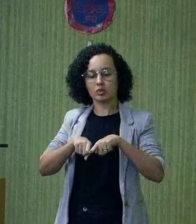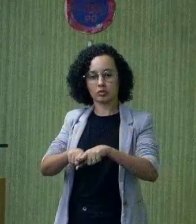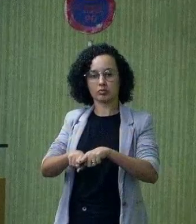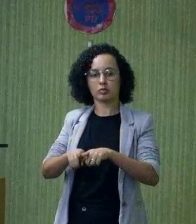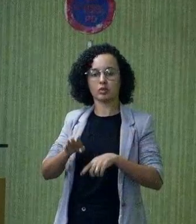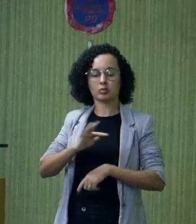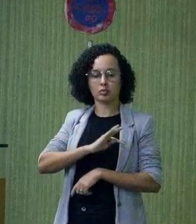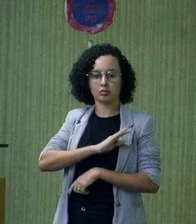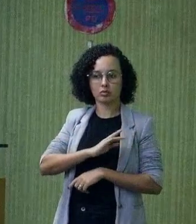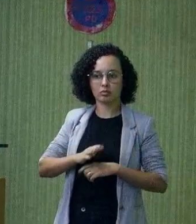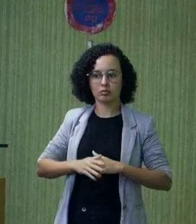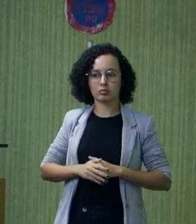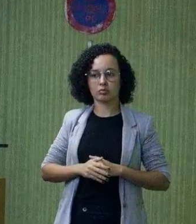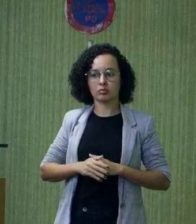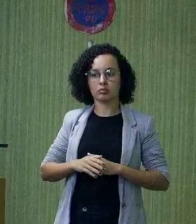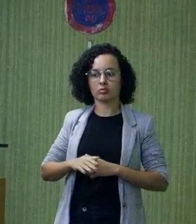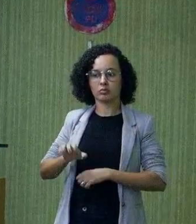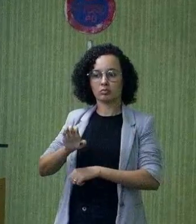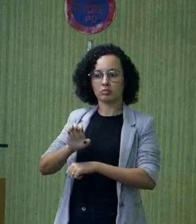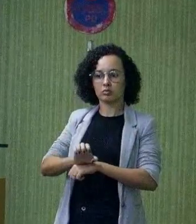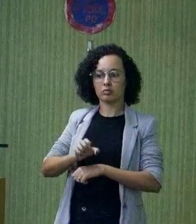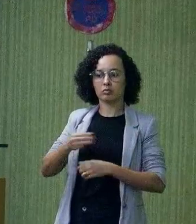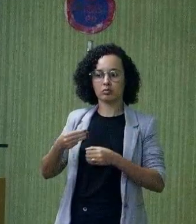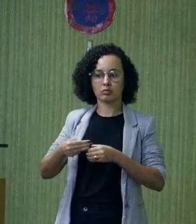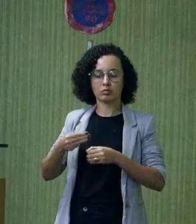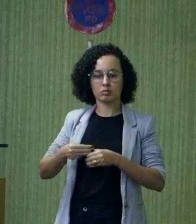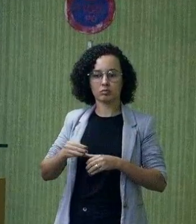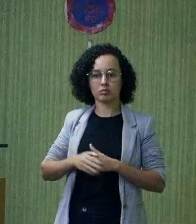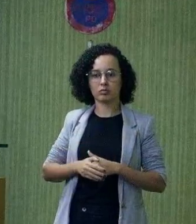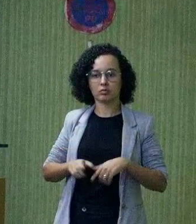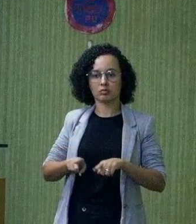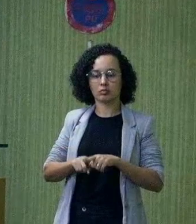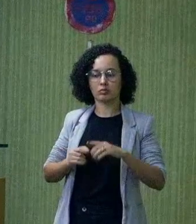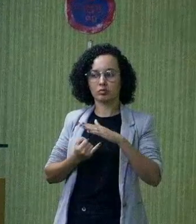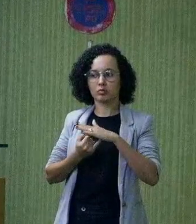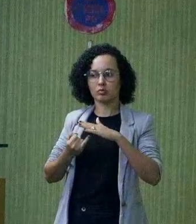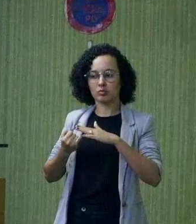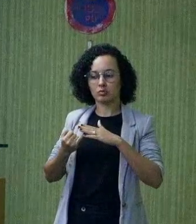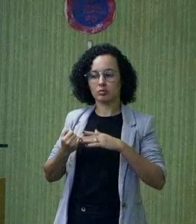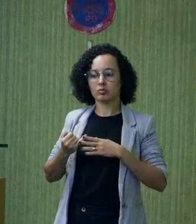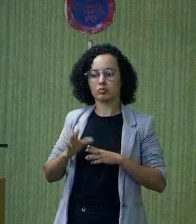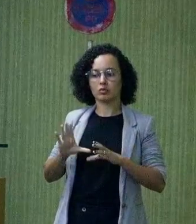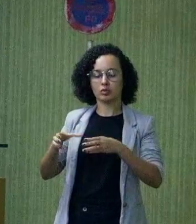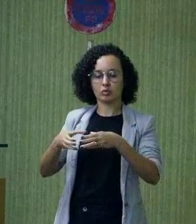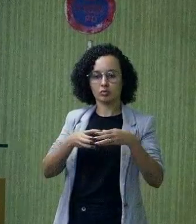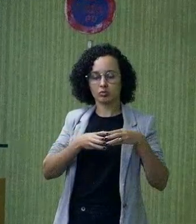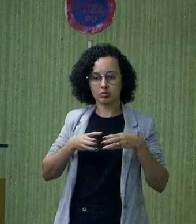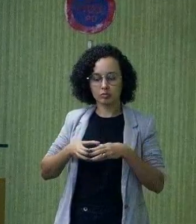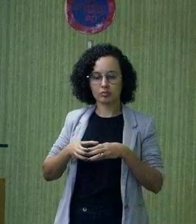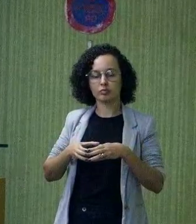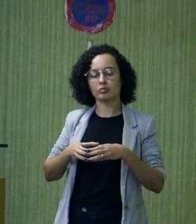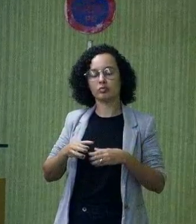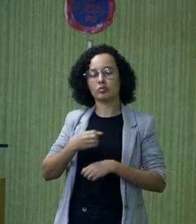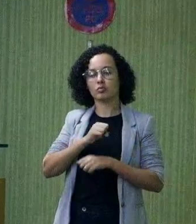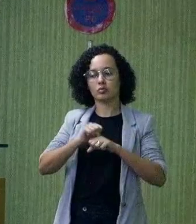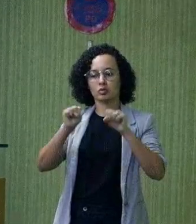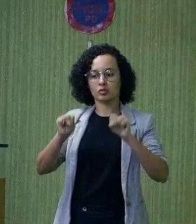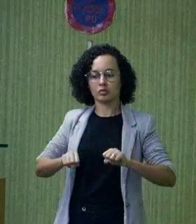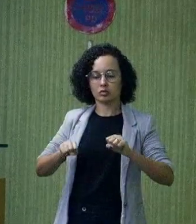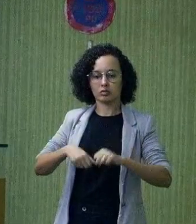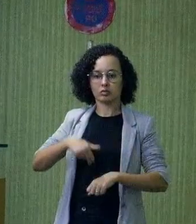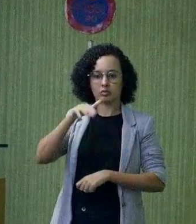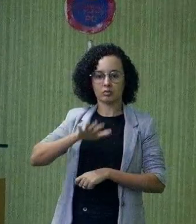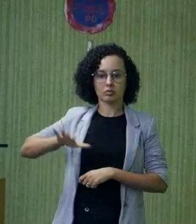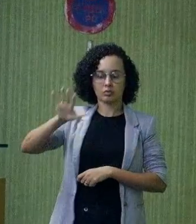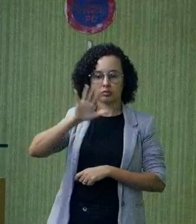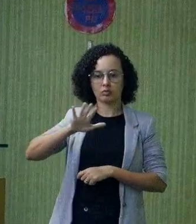municípios para os planos decenais as instituições das instâncias de governança do Sistema Nacional o fortalecimento do regime de